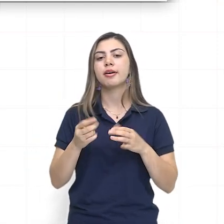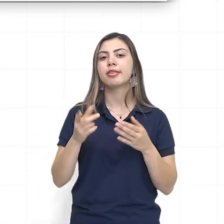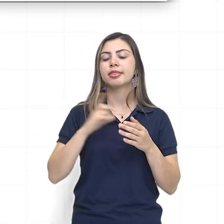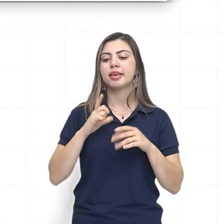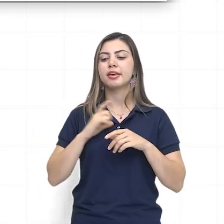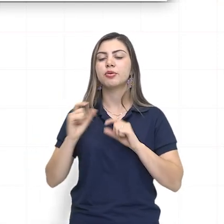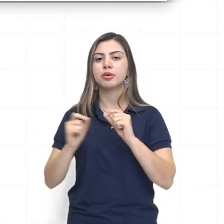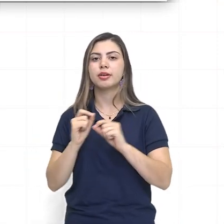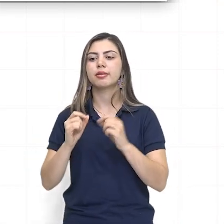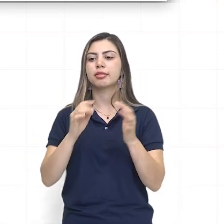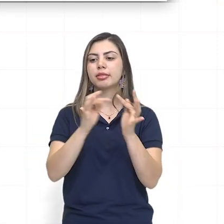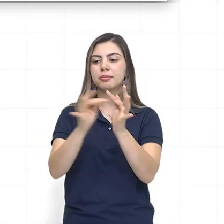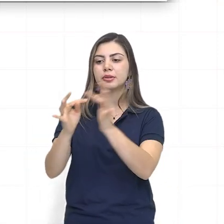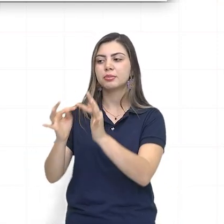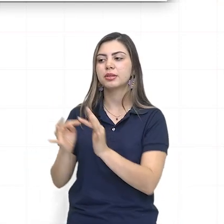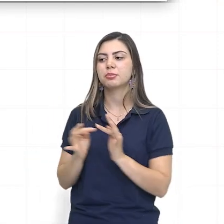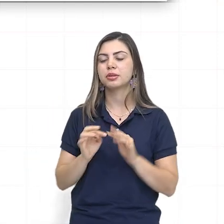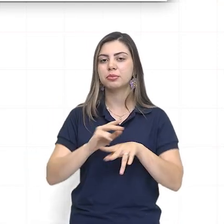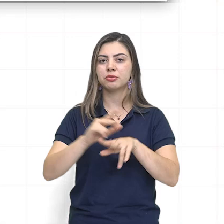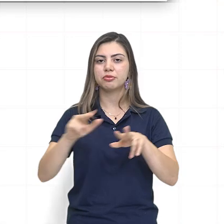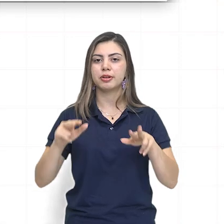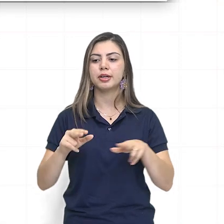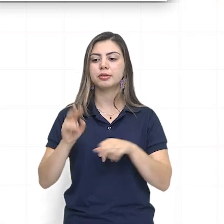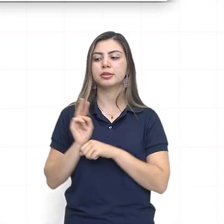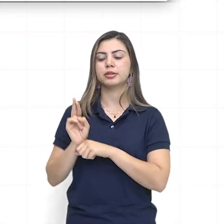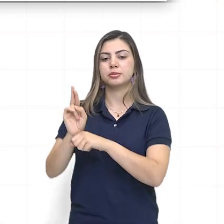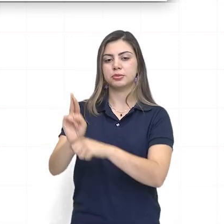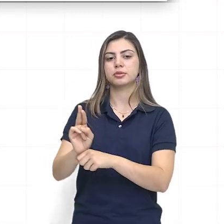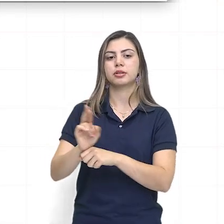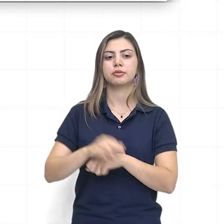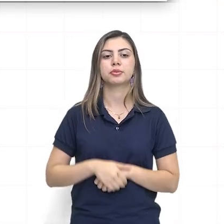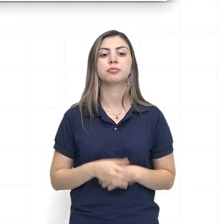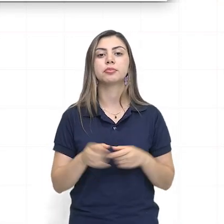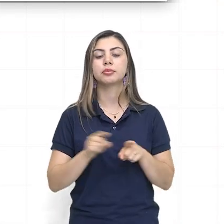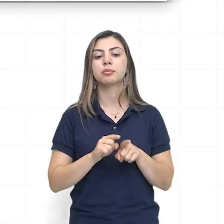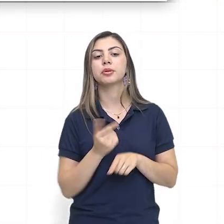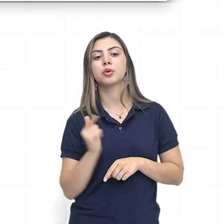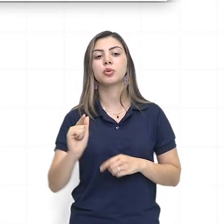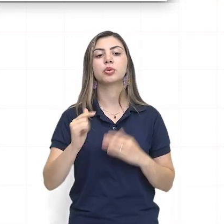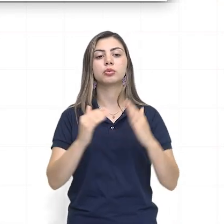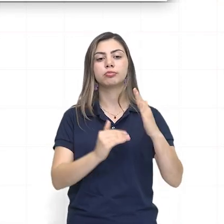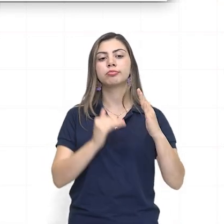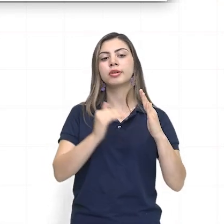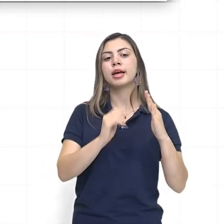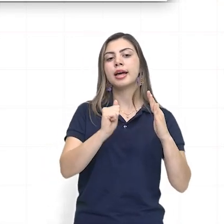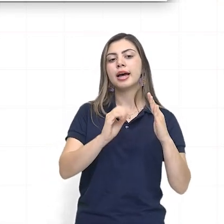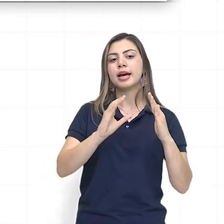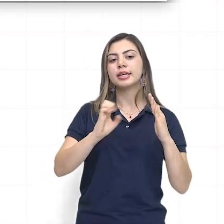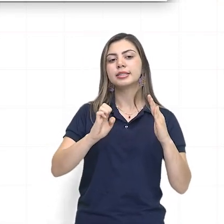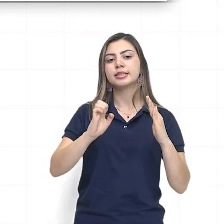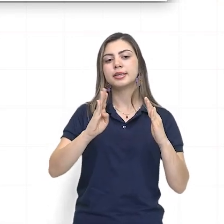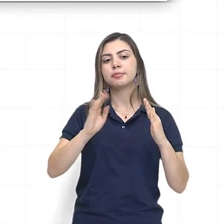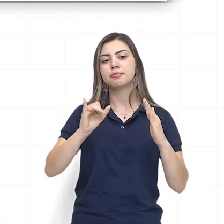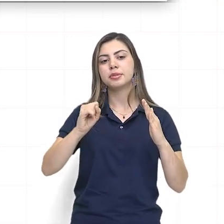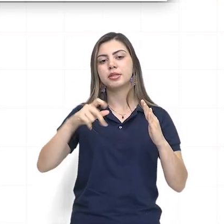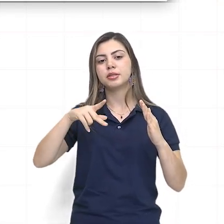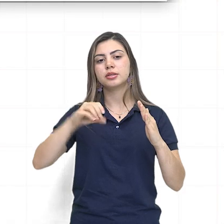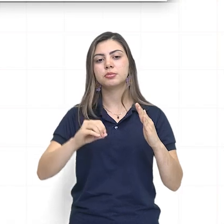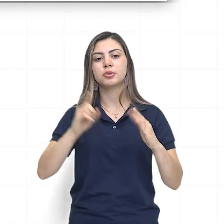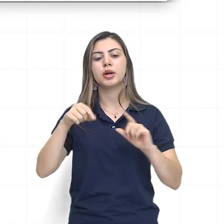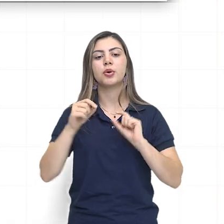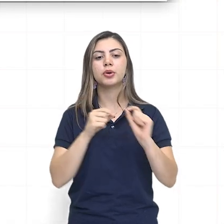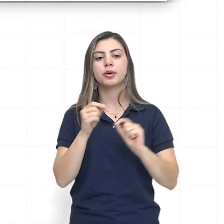várias paróquias. Temos também, então, o arcebispo, responsável pela província eclesiástica,